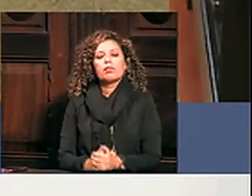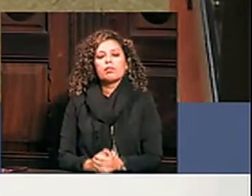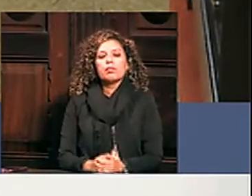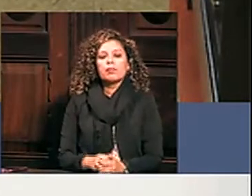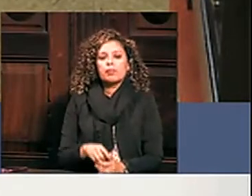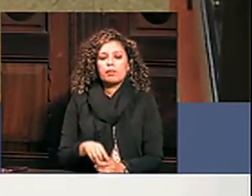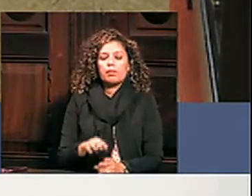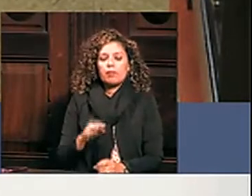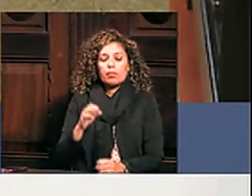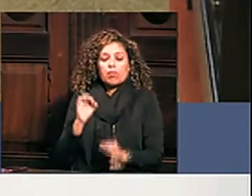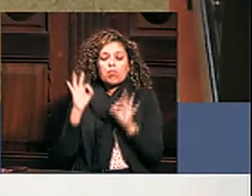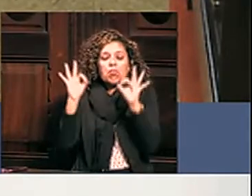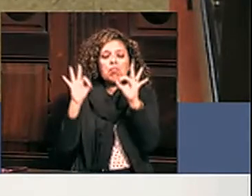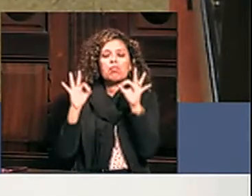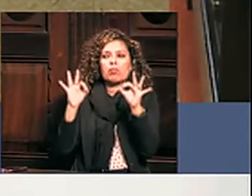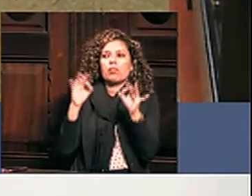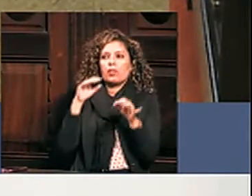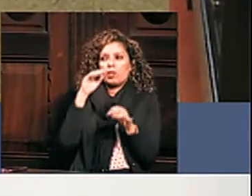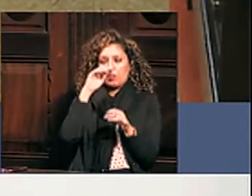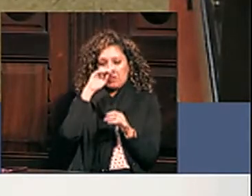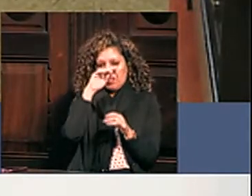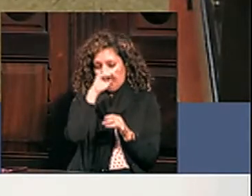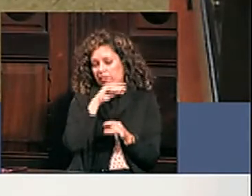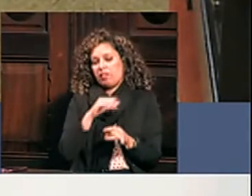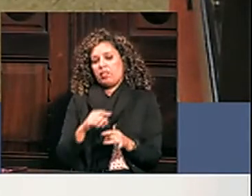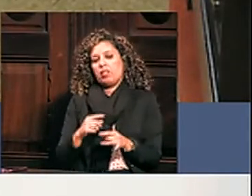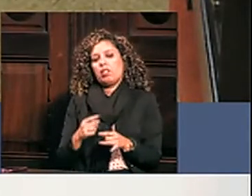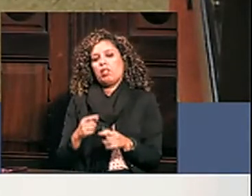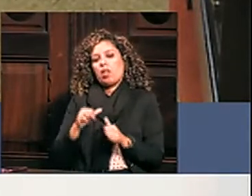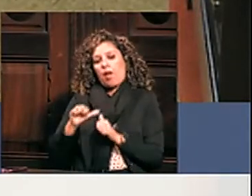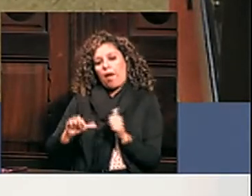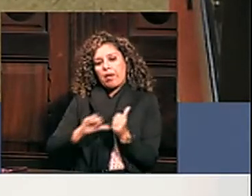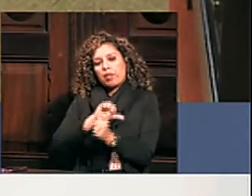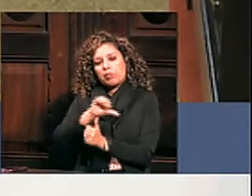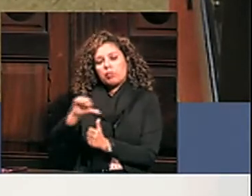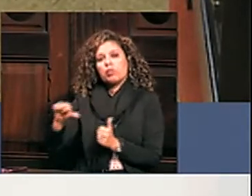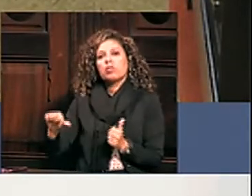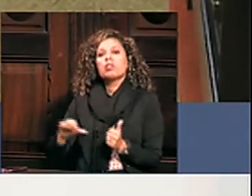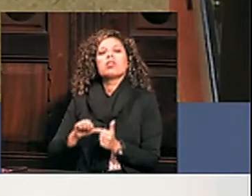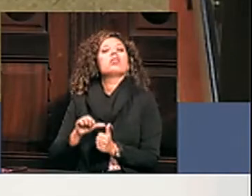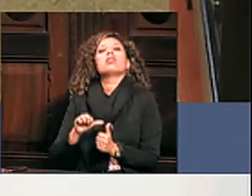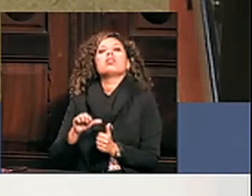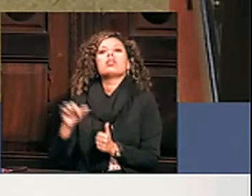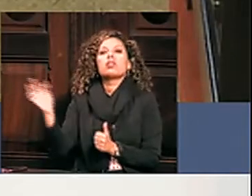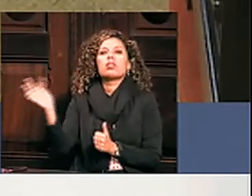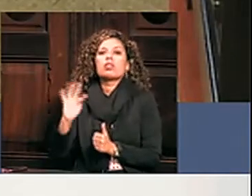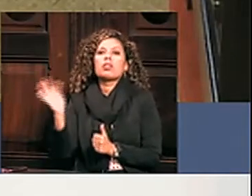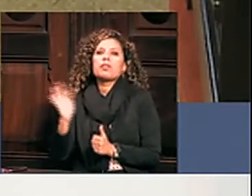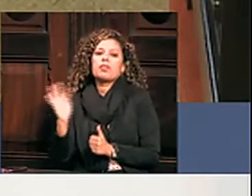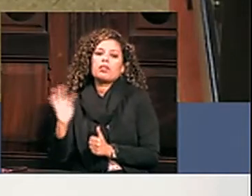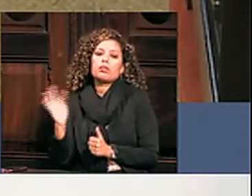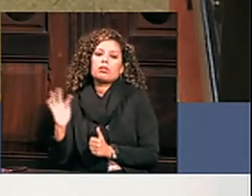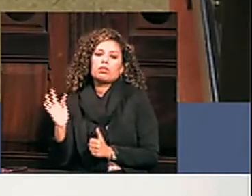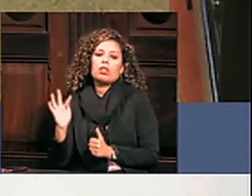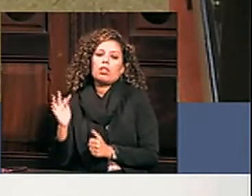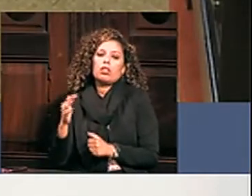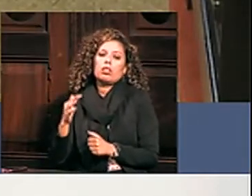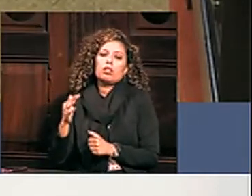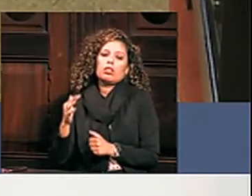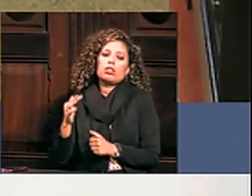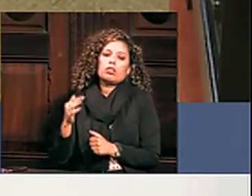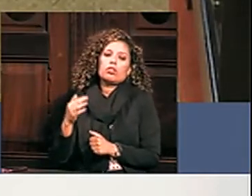Em especial a UESO, Universidade Estadual da Zona